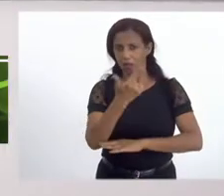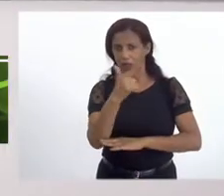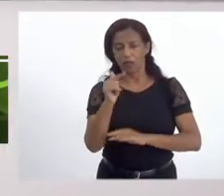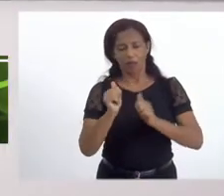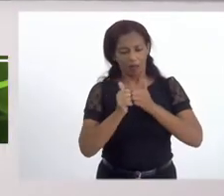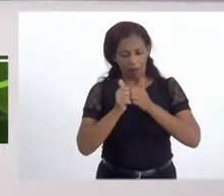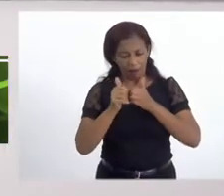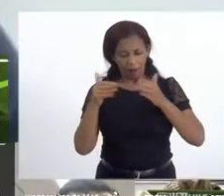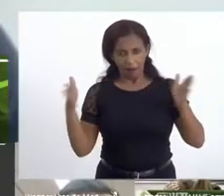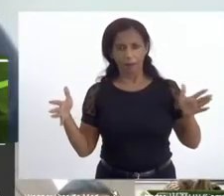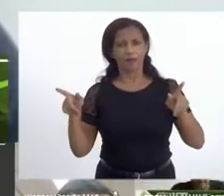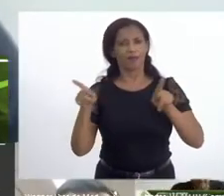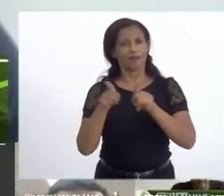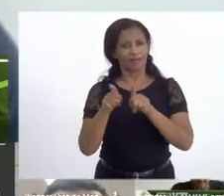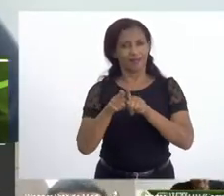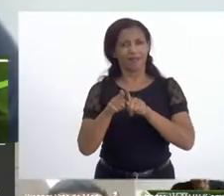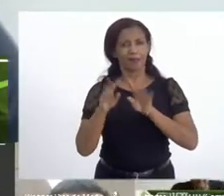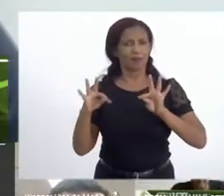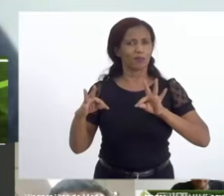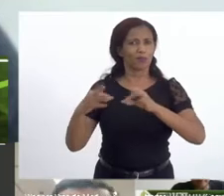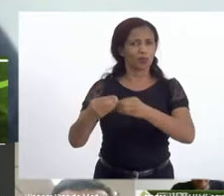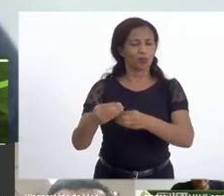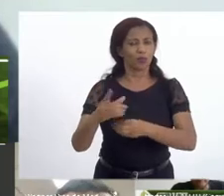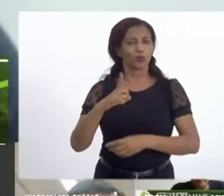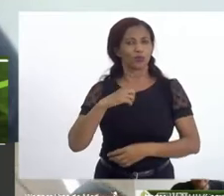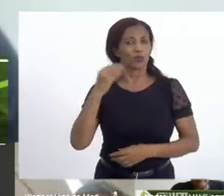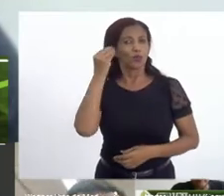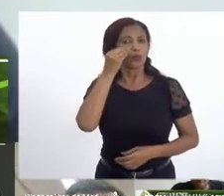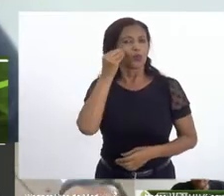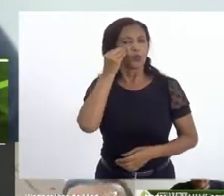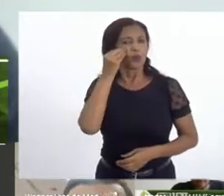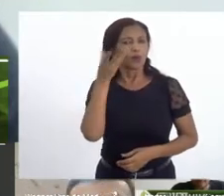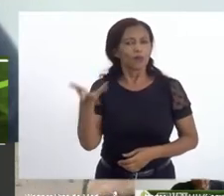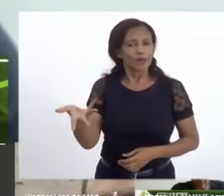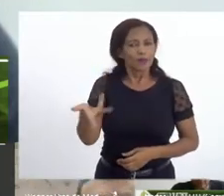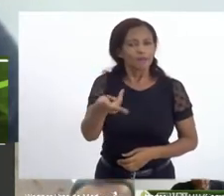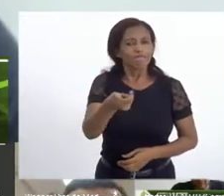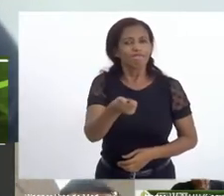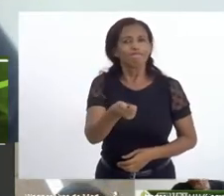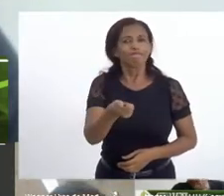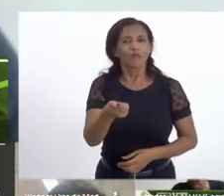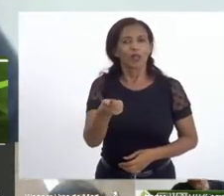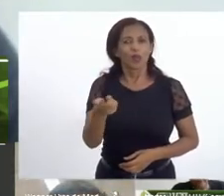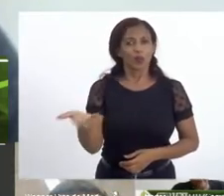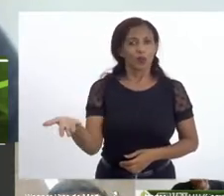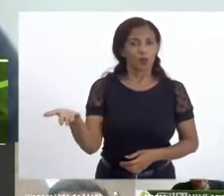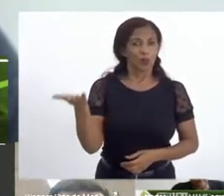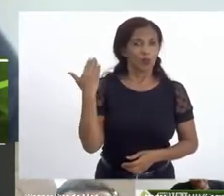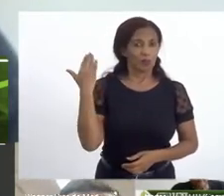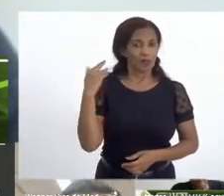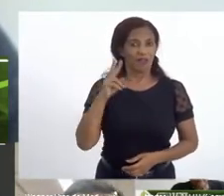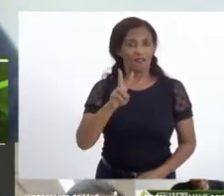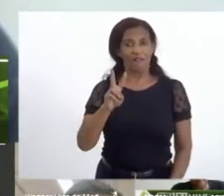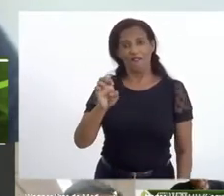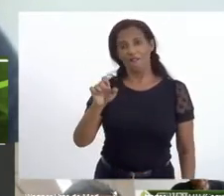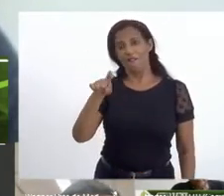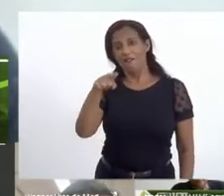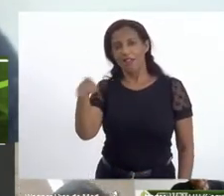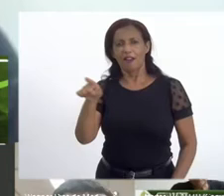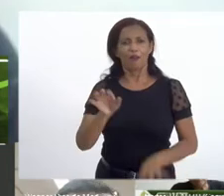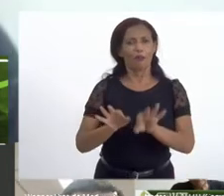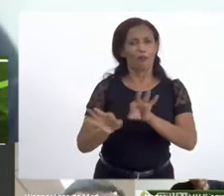para aviação comercial. Tivemos uma experiência de sucesso no verão passado, no projeto